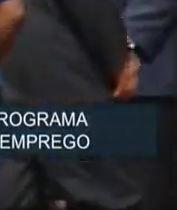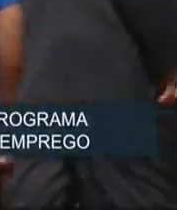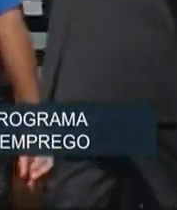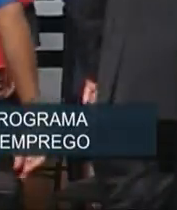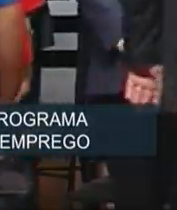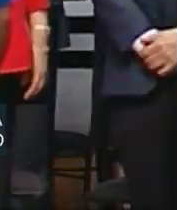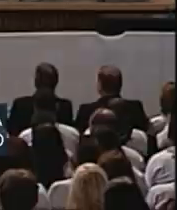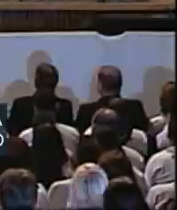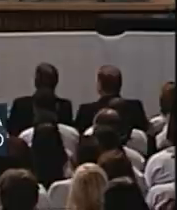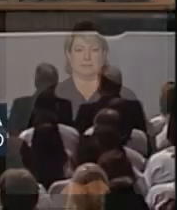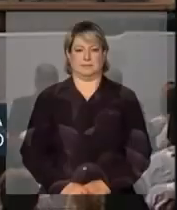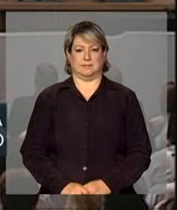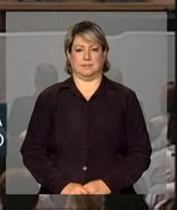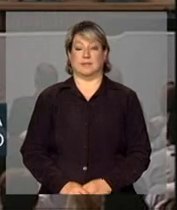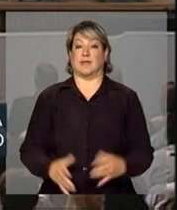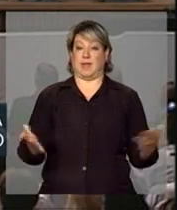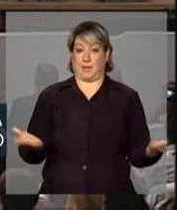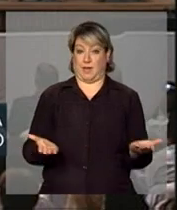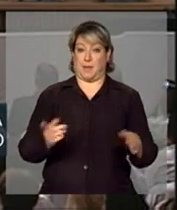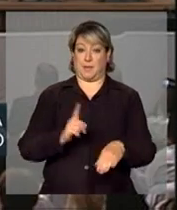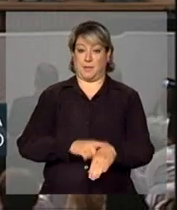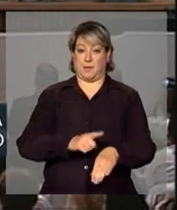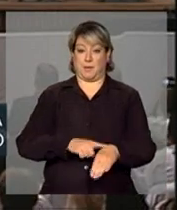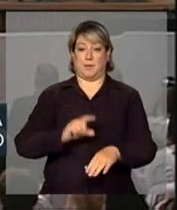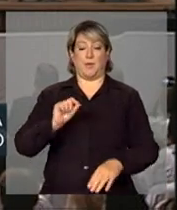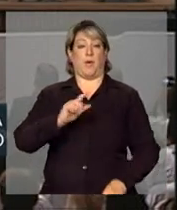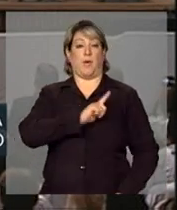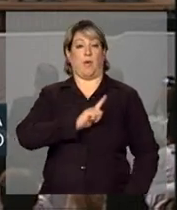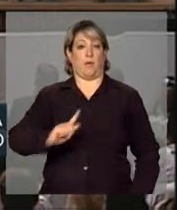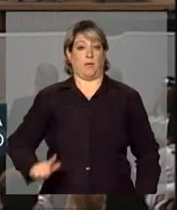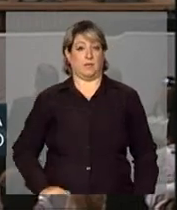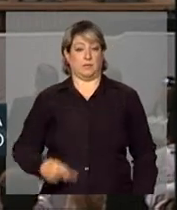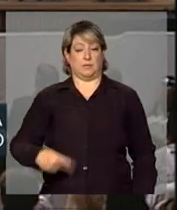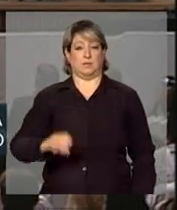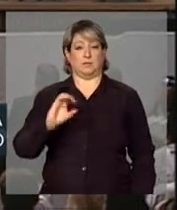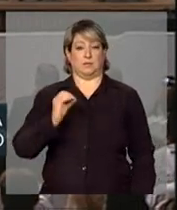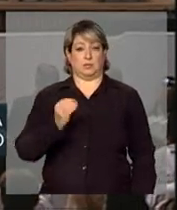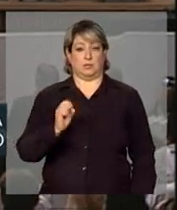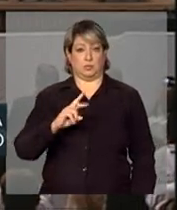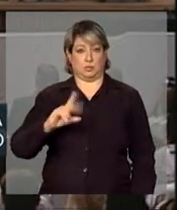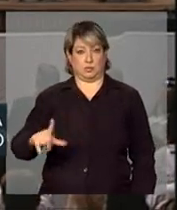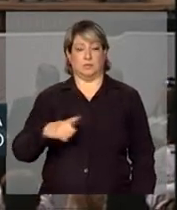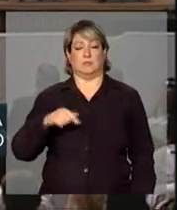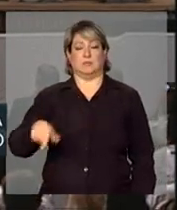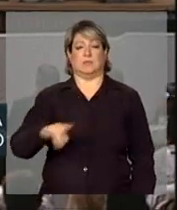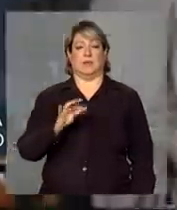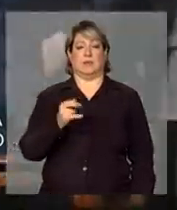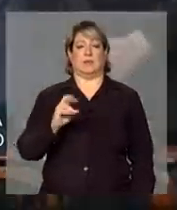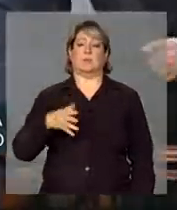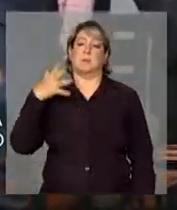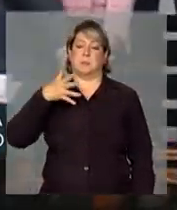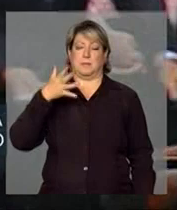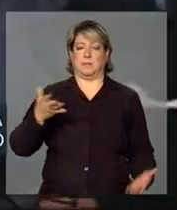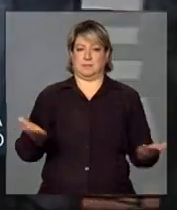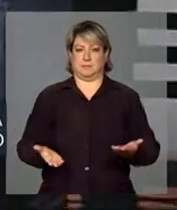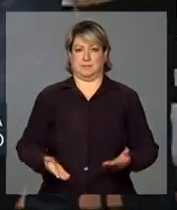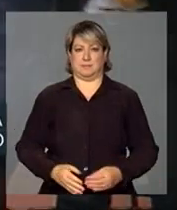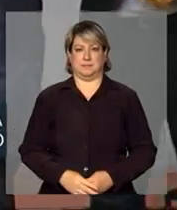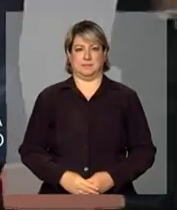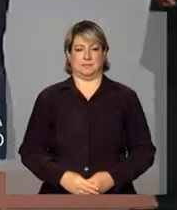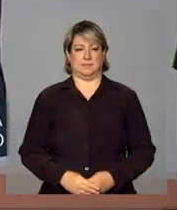Neste momento, ouviremos o senhor governador do estado do Rio Grande do Sul, Tarso Genro.